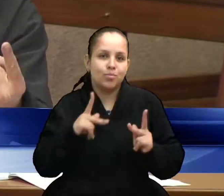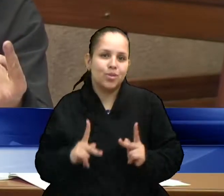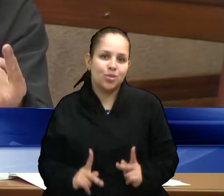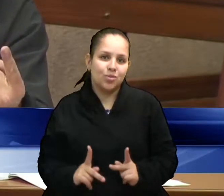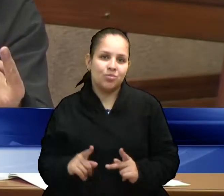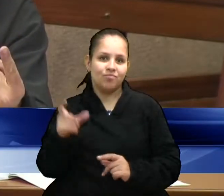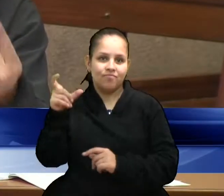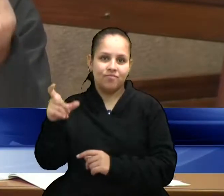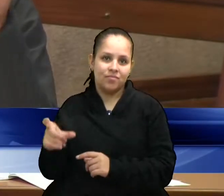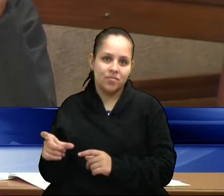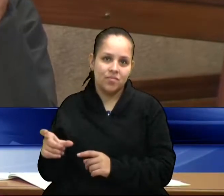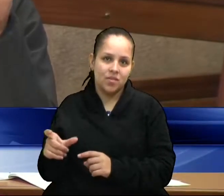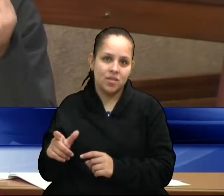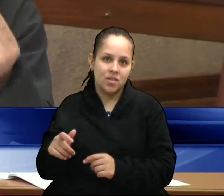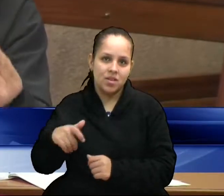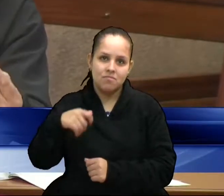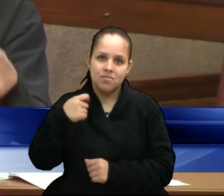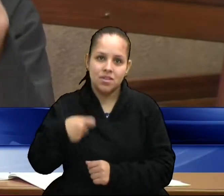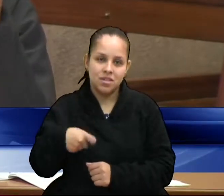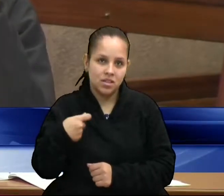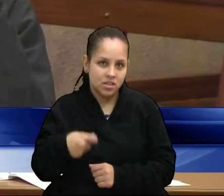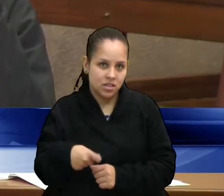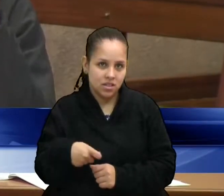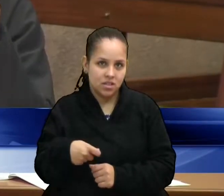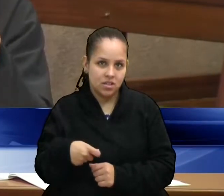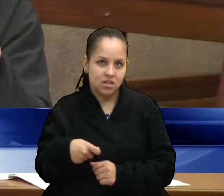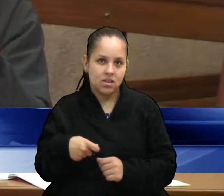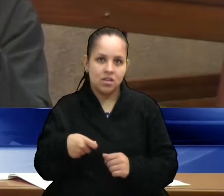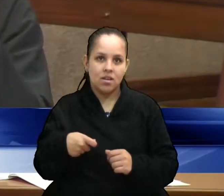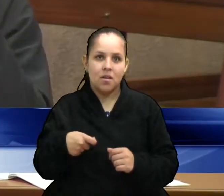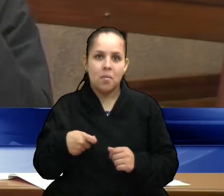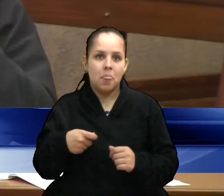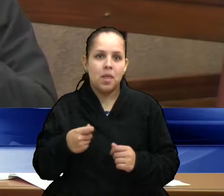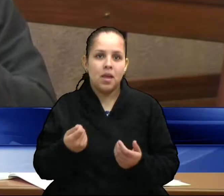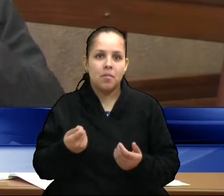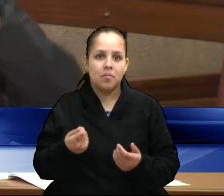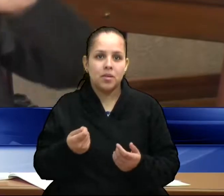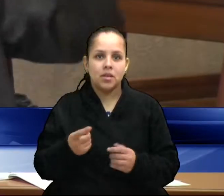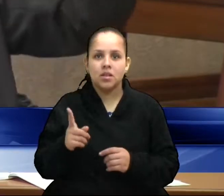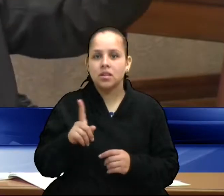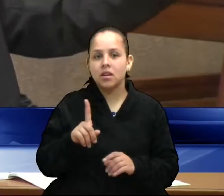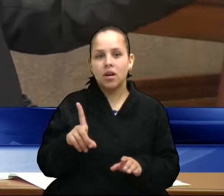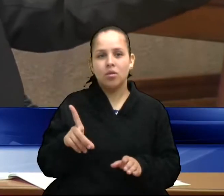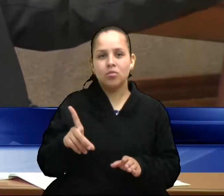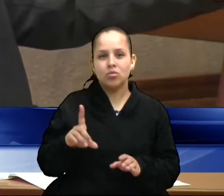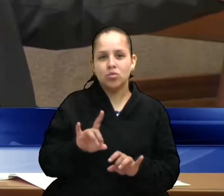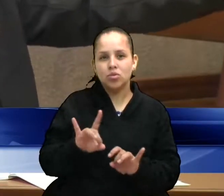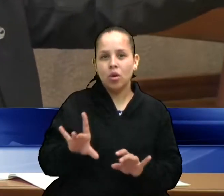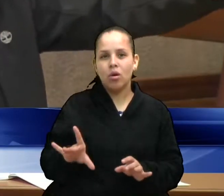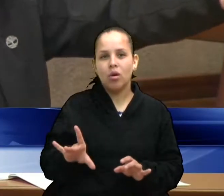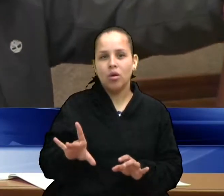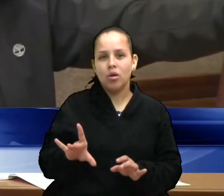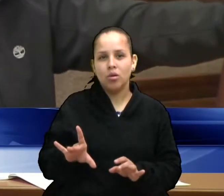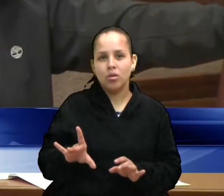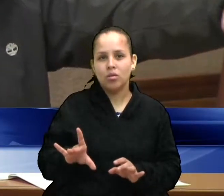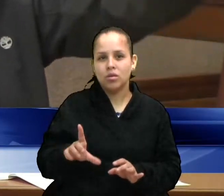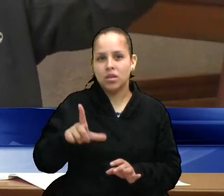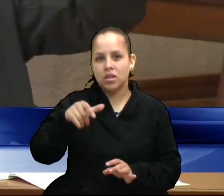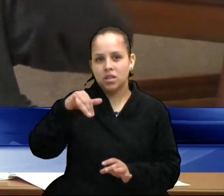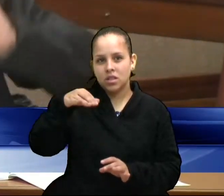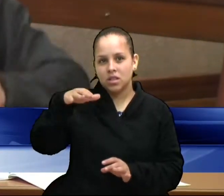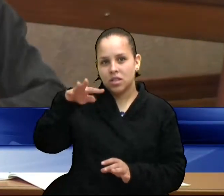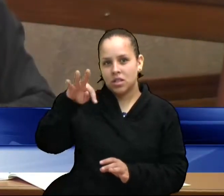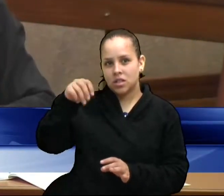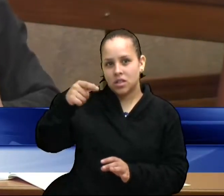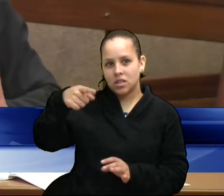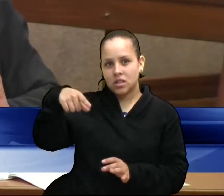Isso tem que ser, de preferência, um consórcio, para não dizer que está se querendo fazer uma licitação para os grandes